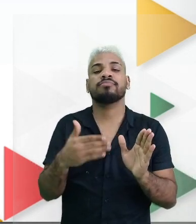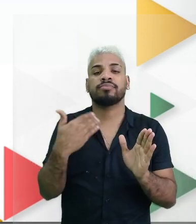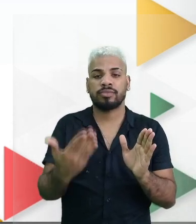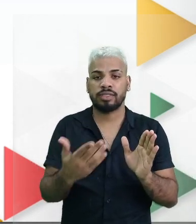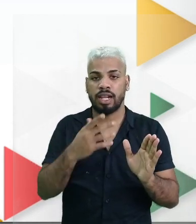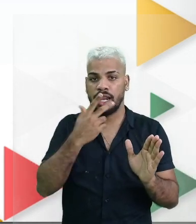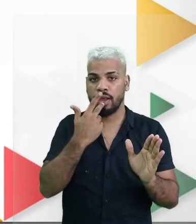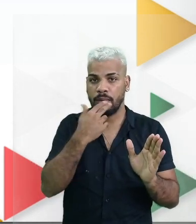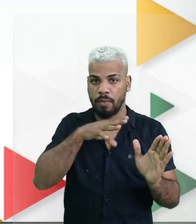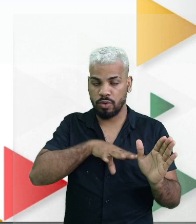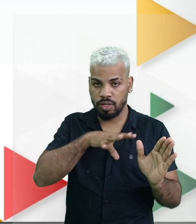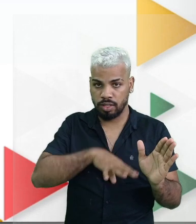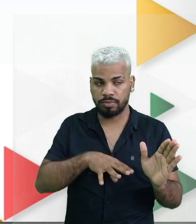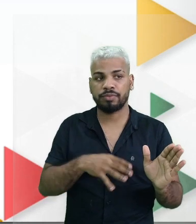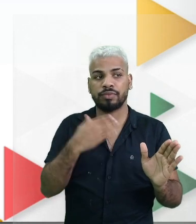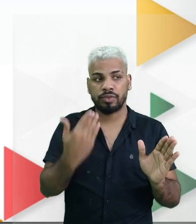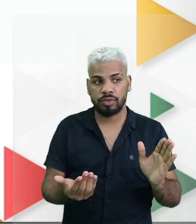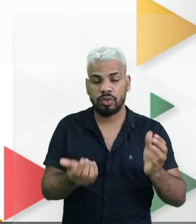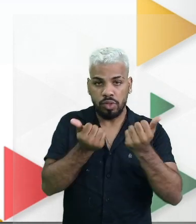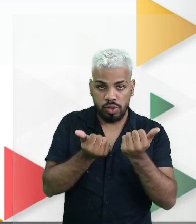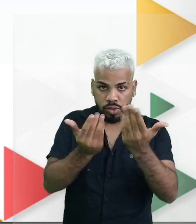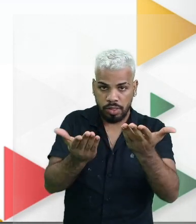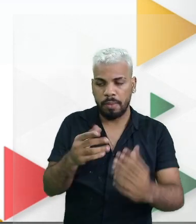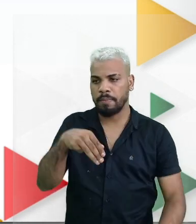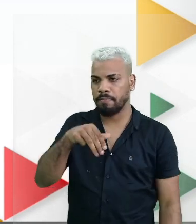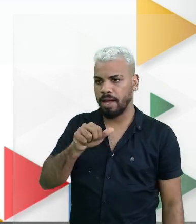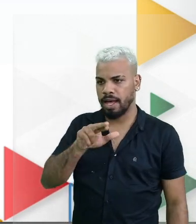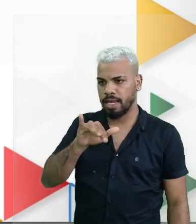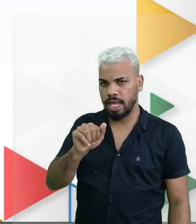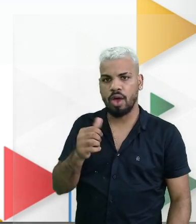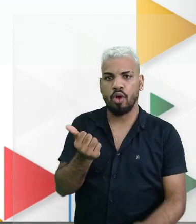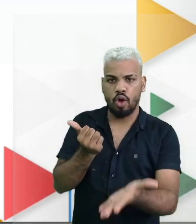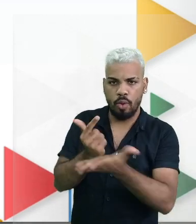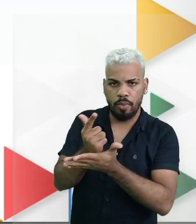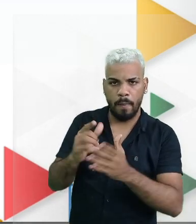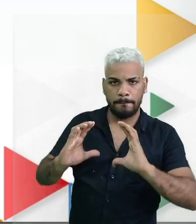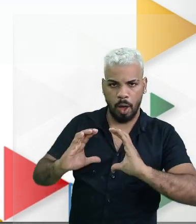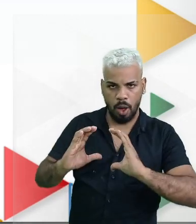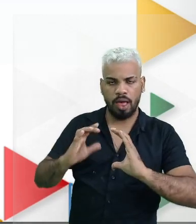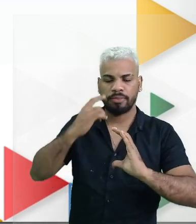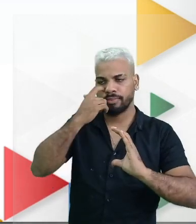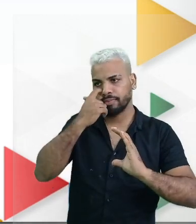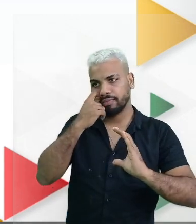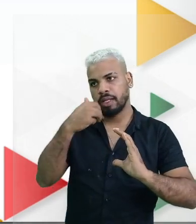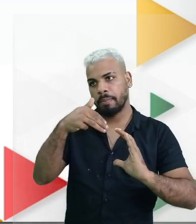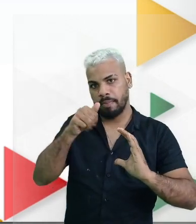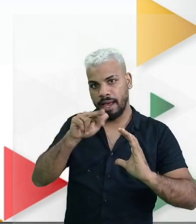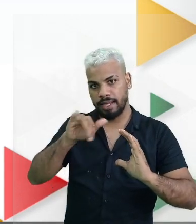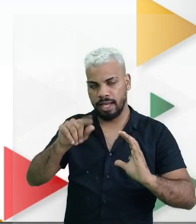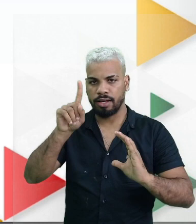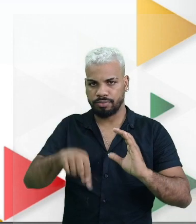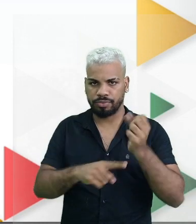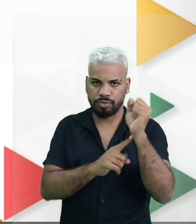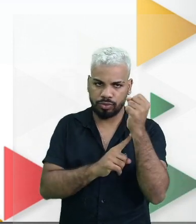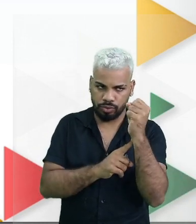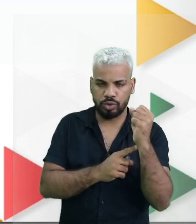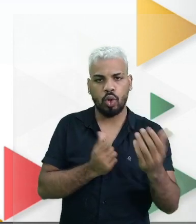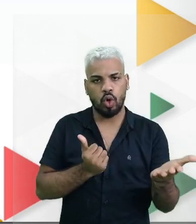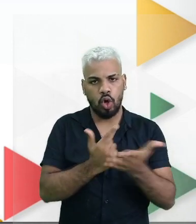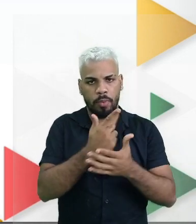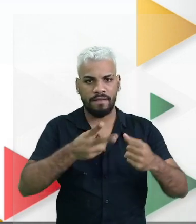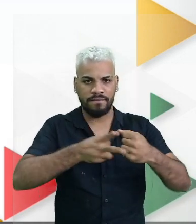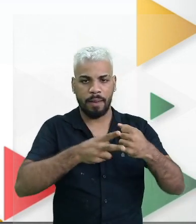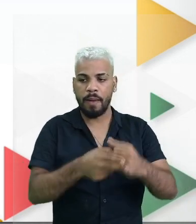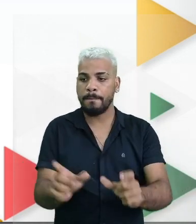da língua portuguesa. Quando eu digo Maria comprou bola, Maria é o sujeito, comprar é o verbo